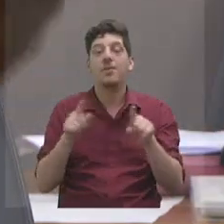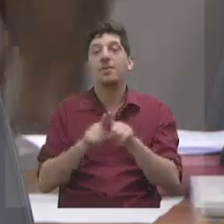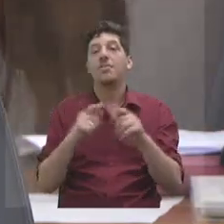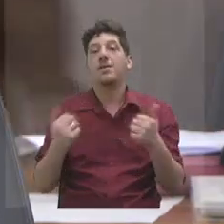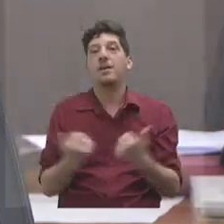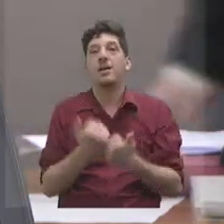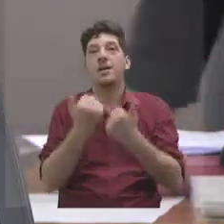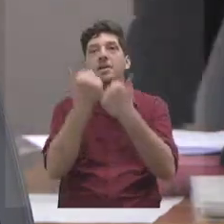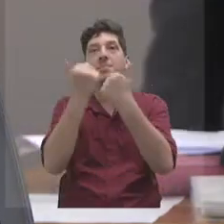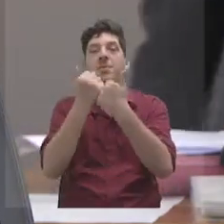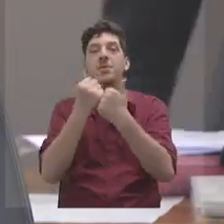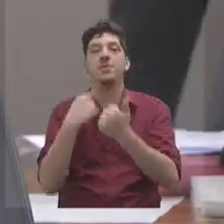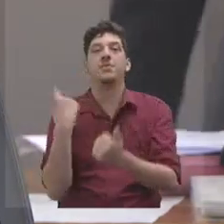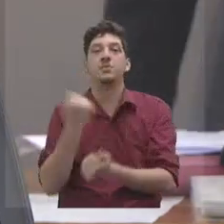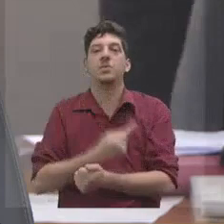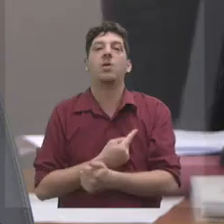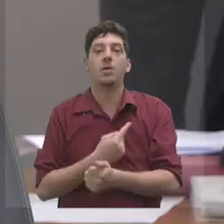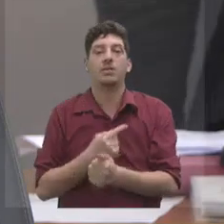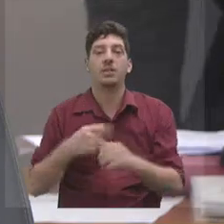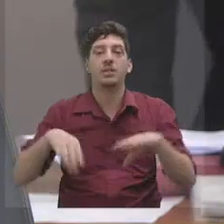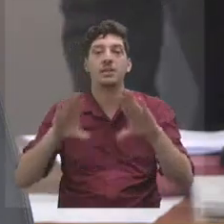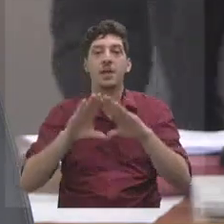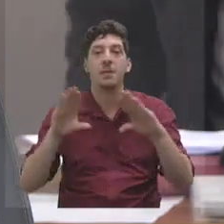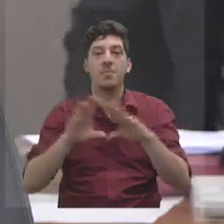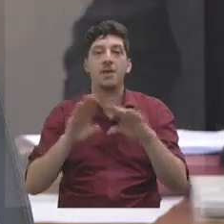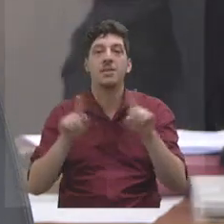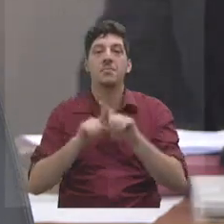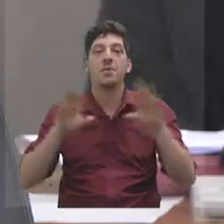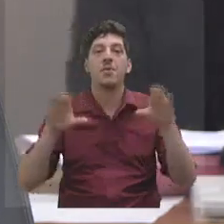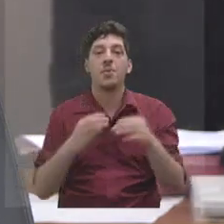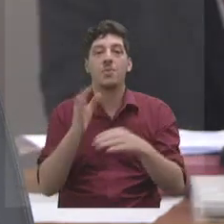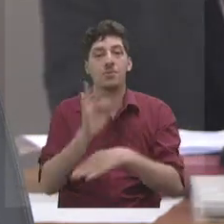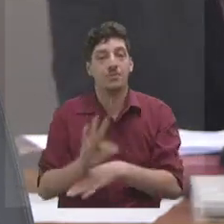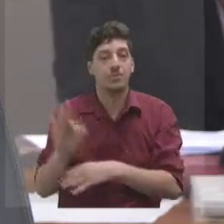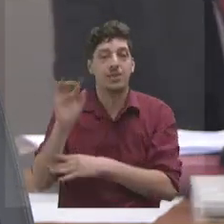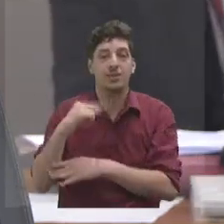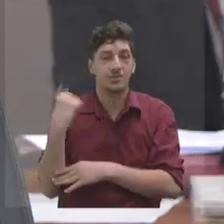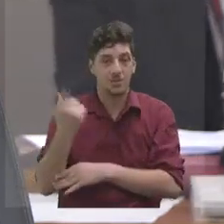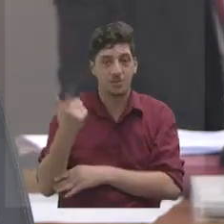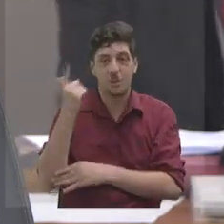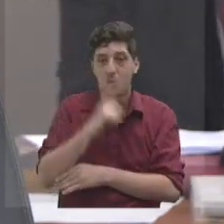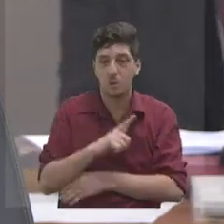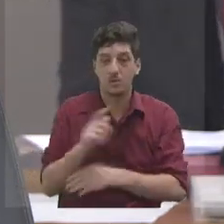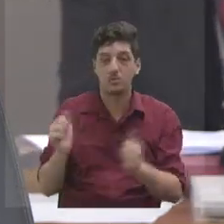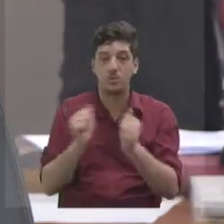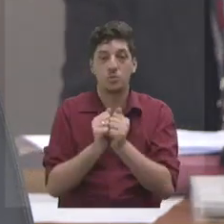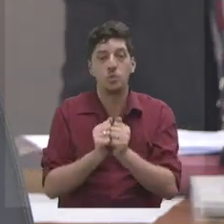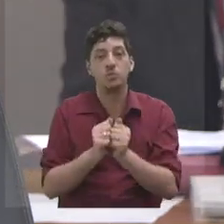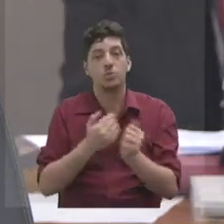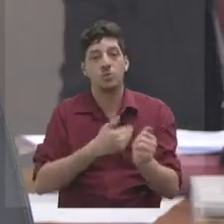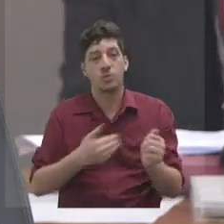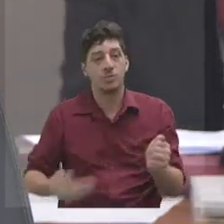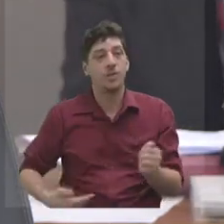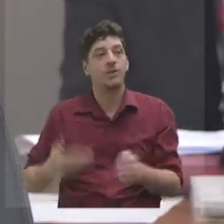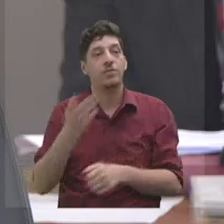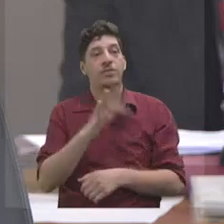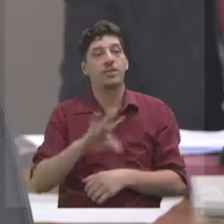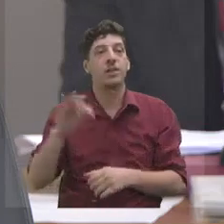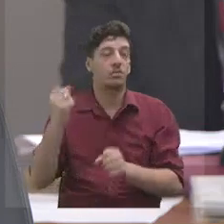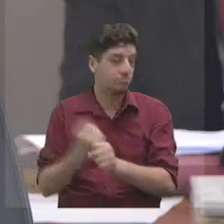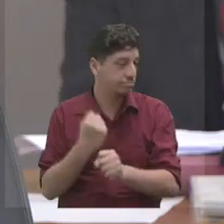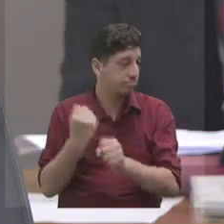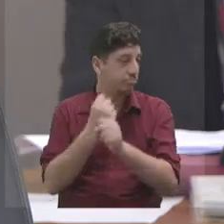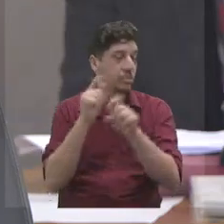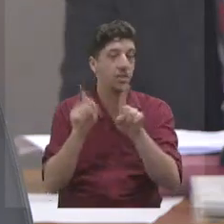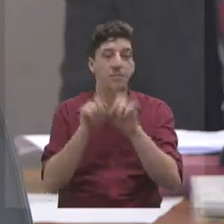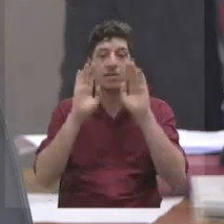da da nossa né da nossa Assembleia da nossa bancada Federal para que a gente possa em conjunto aí com o governo federal né construir dedicar recurso aí